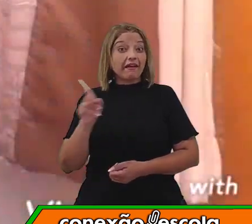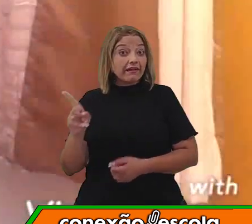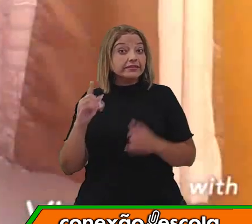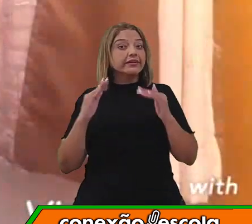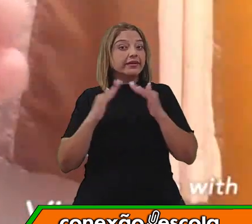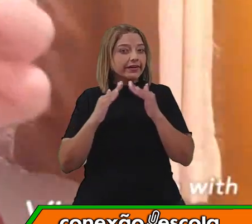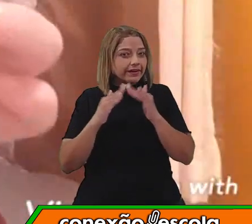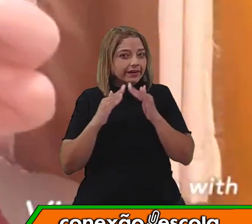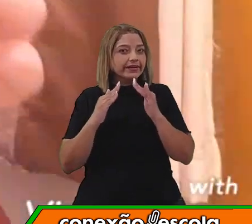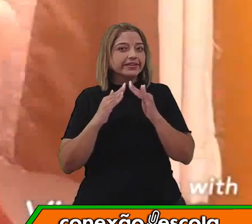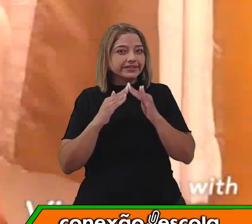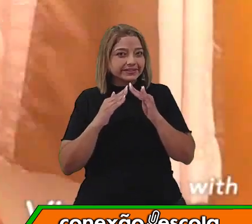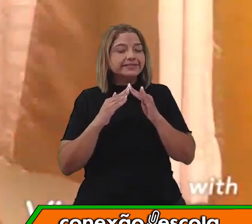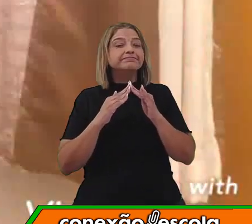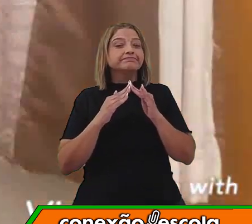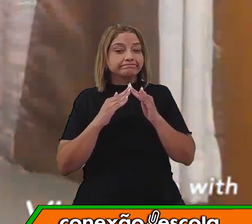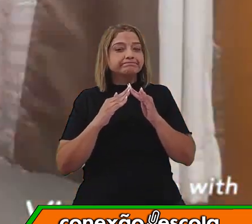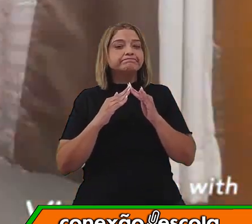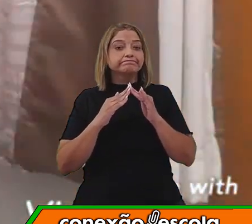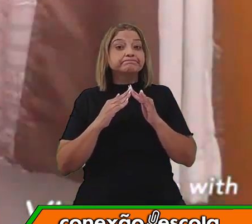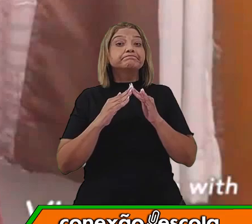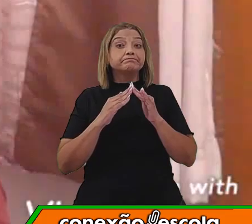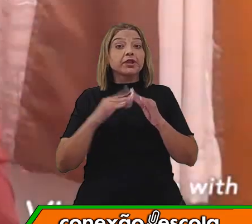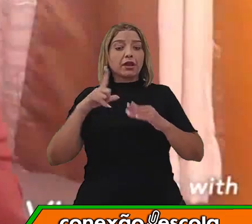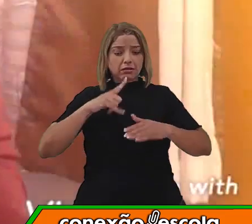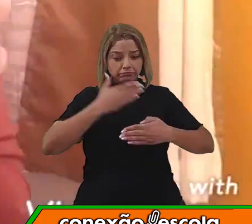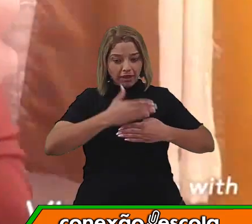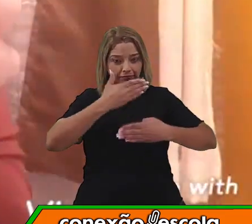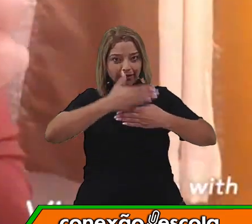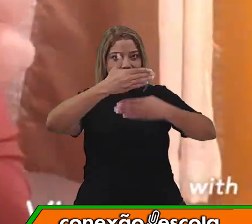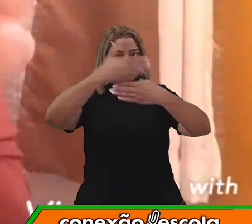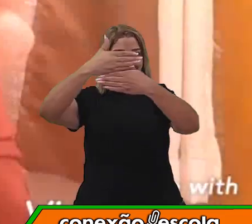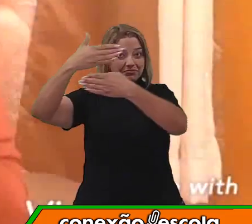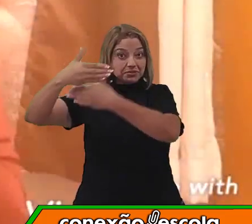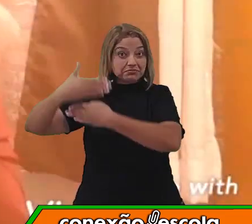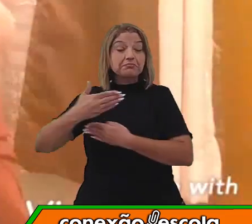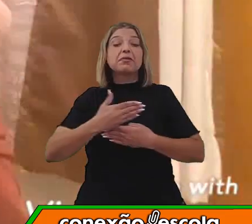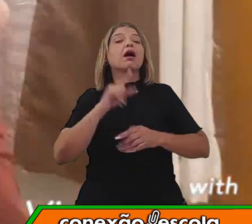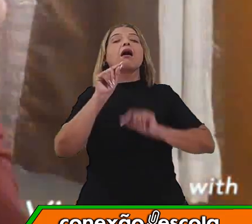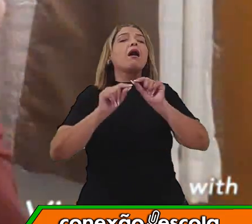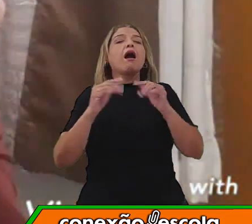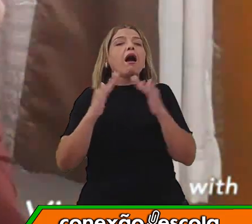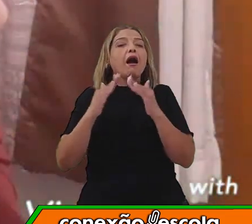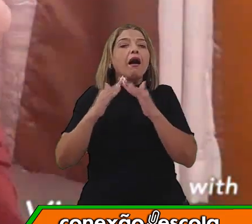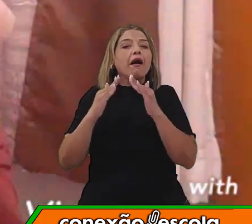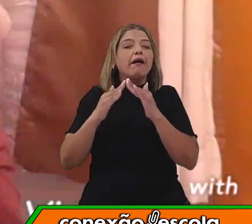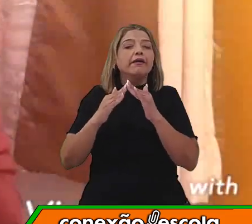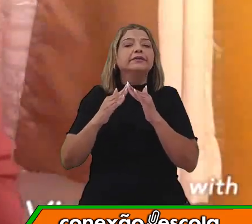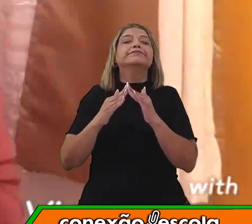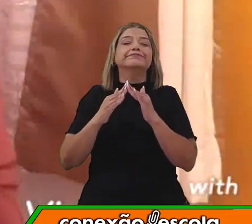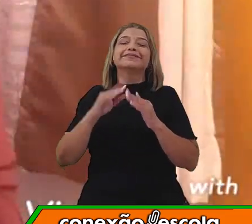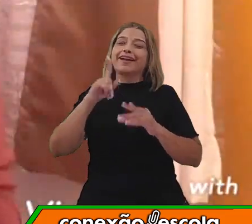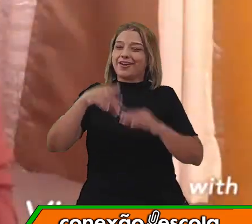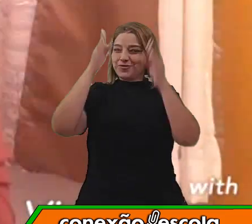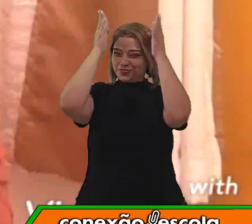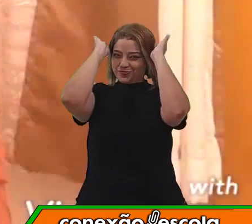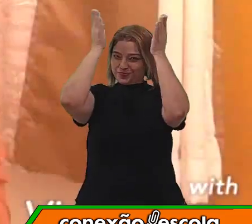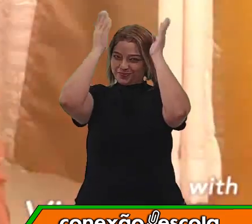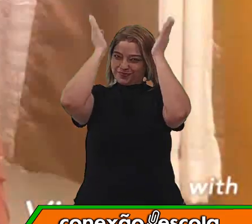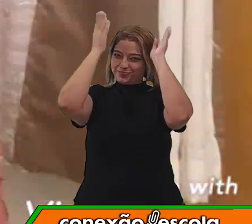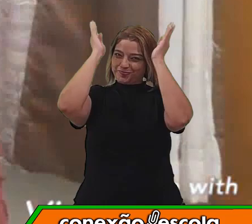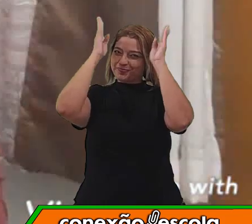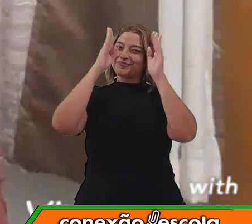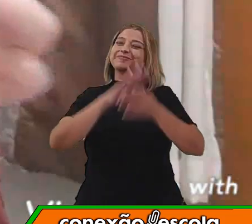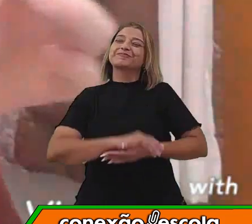Essa casa é de cimento. Quem mora nela é o